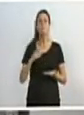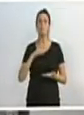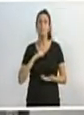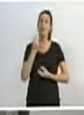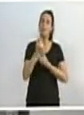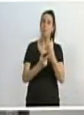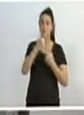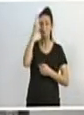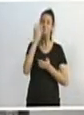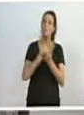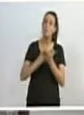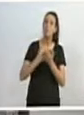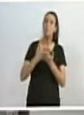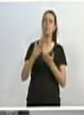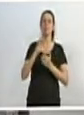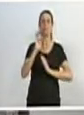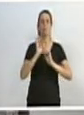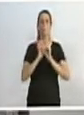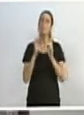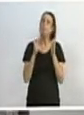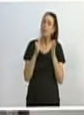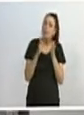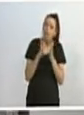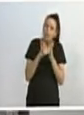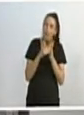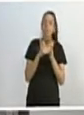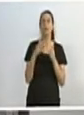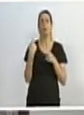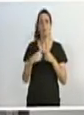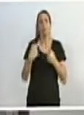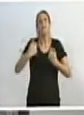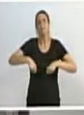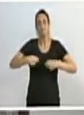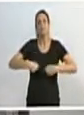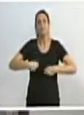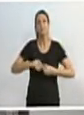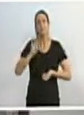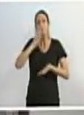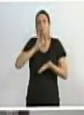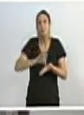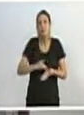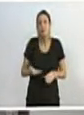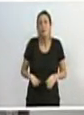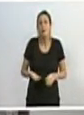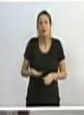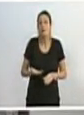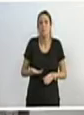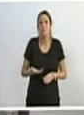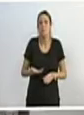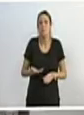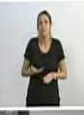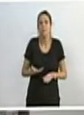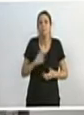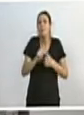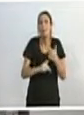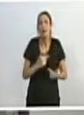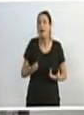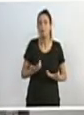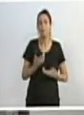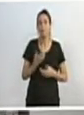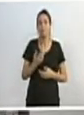empresa, começam um pequeno negócio devido à necessidade de falta de emprego e às vezes se torna uma grande